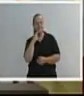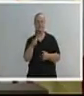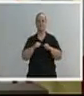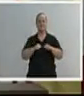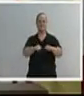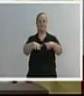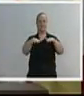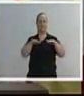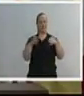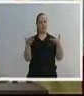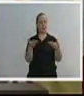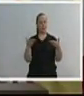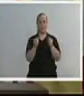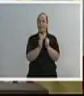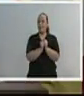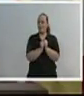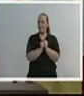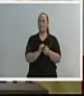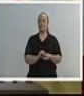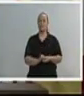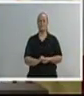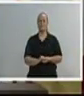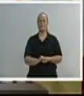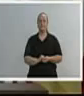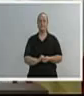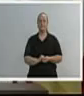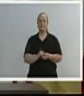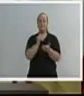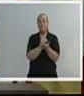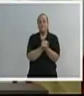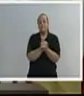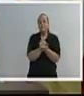nos assiste aqui. Primeiramente, eu vou querer falar